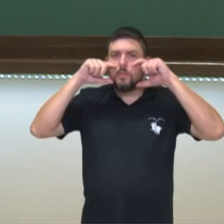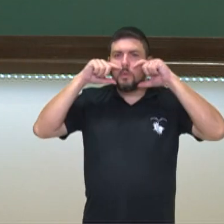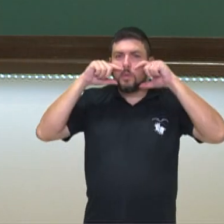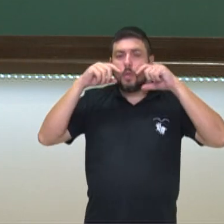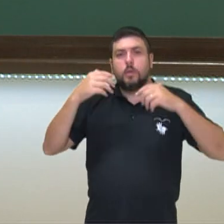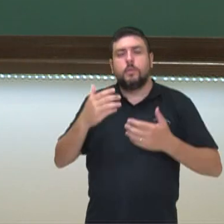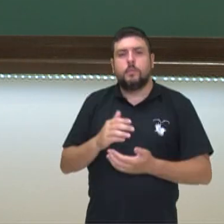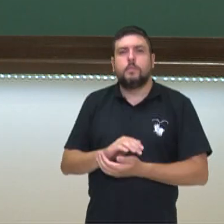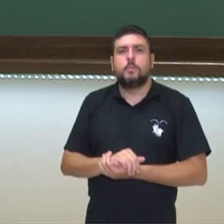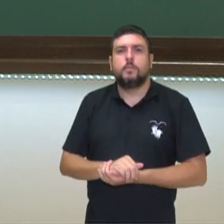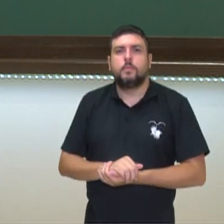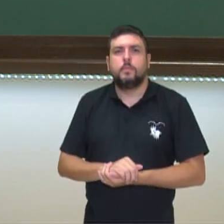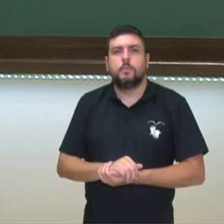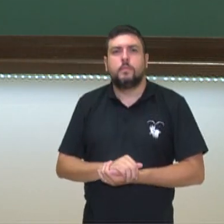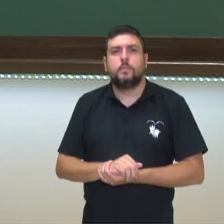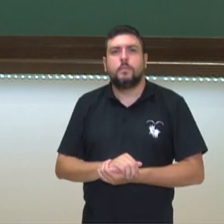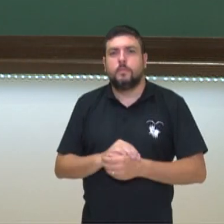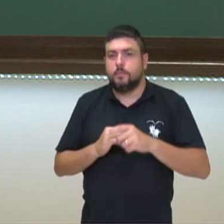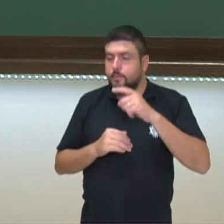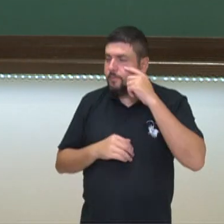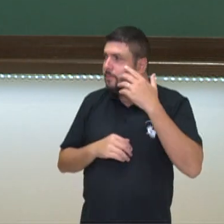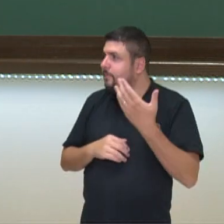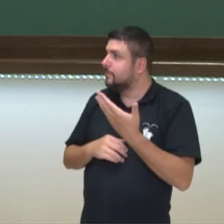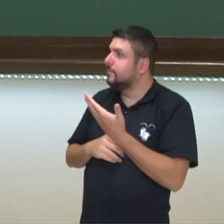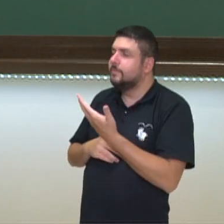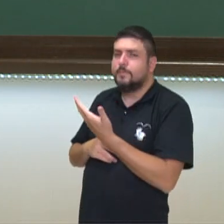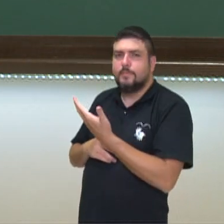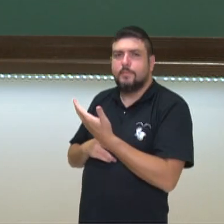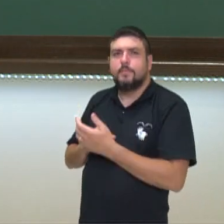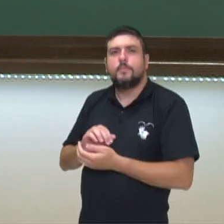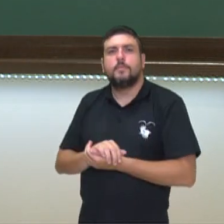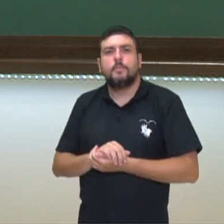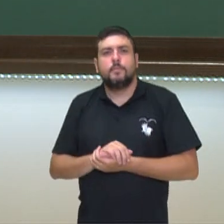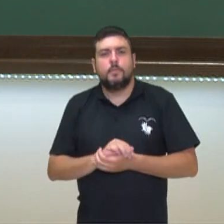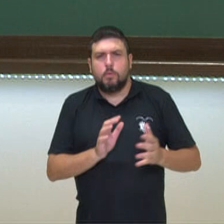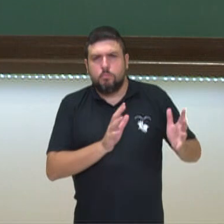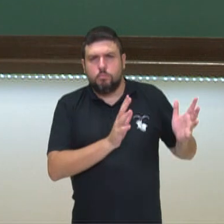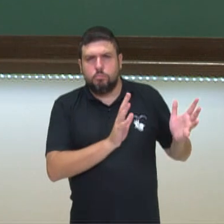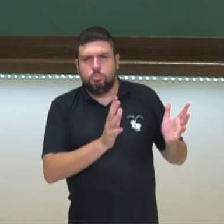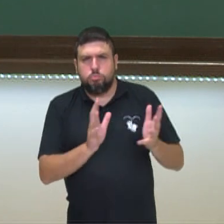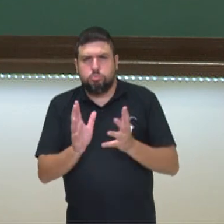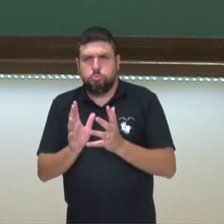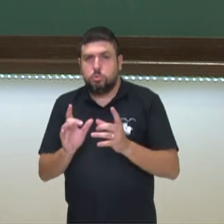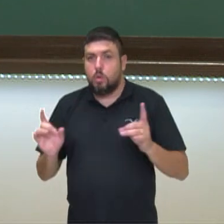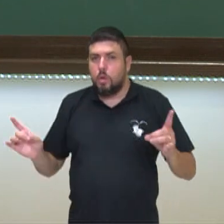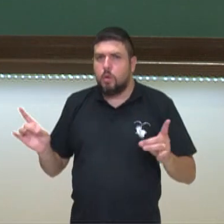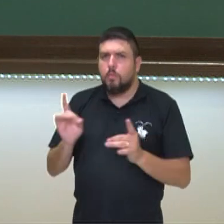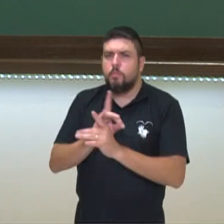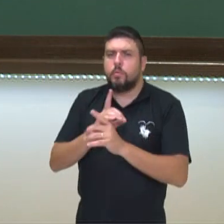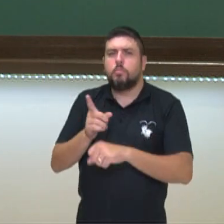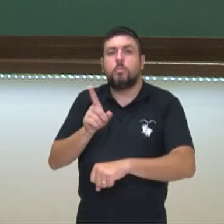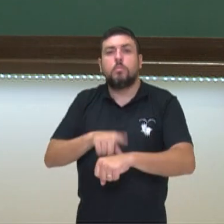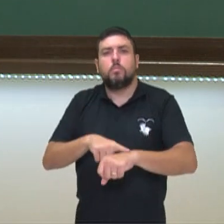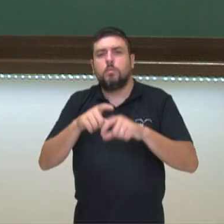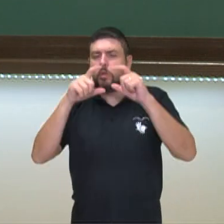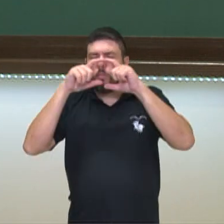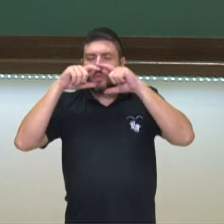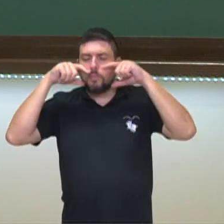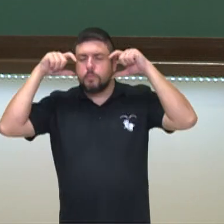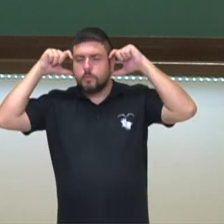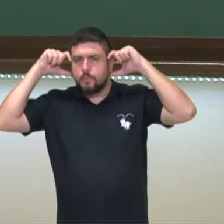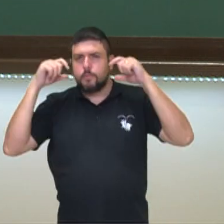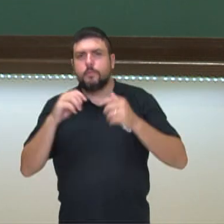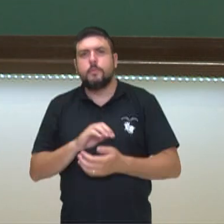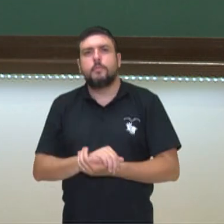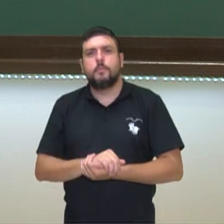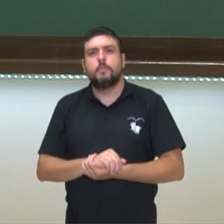bolso. Se a hora que eu terminar a minha gravação, a primeira coisa que eu faço é colocar minha máscara para entrar em contato com as pessoas.